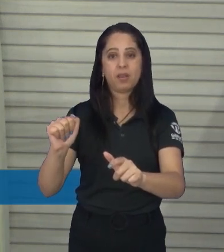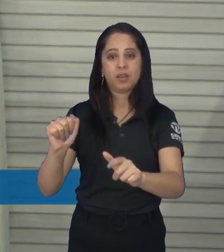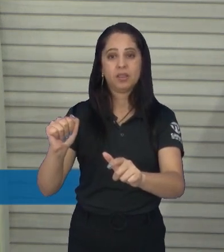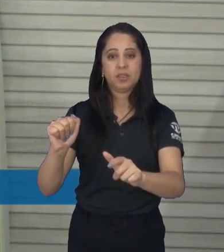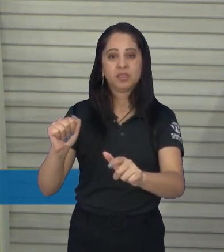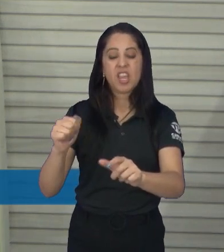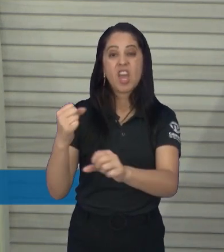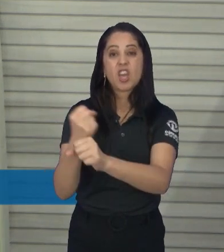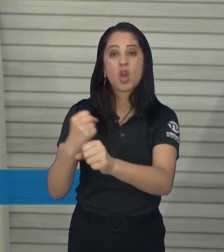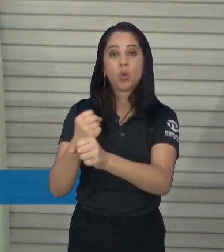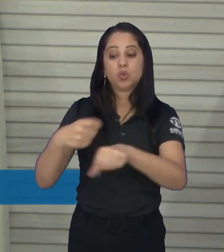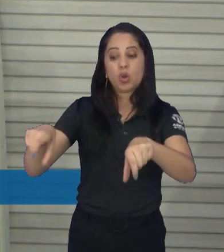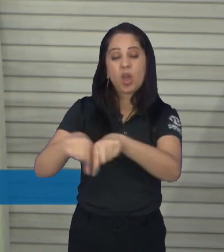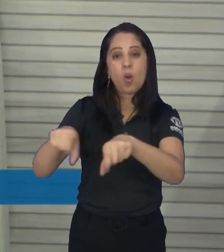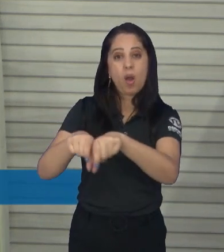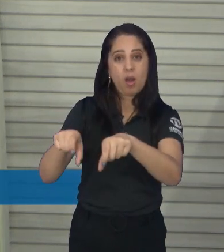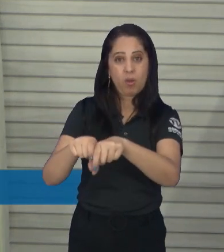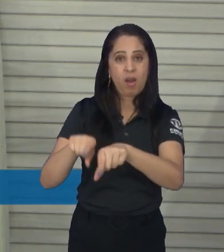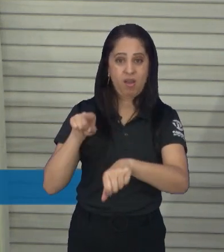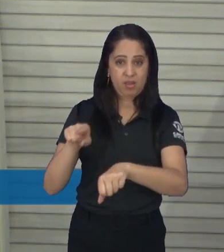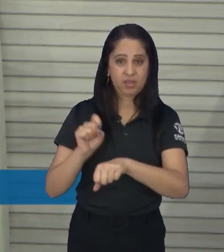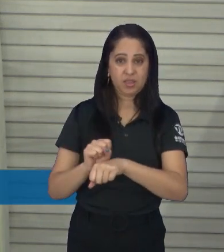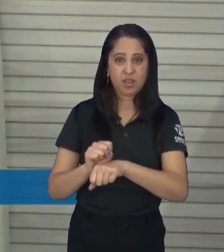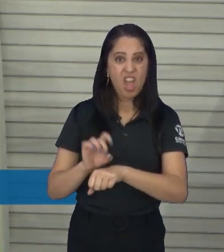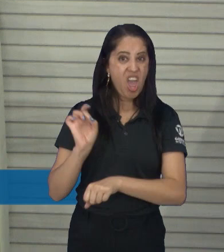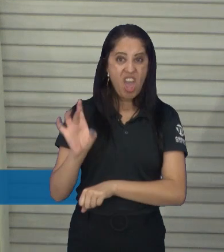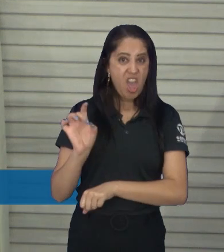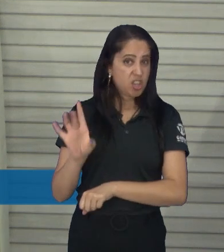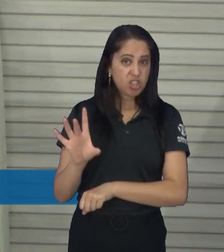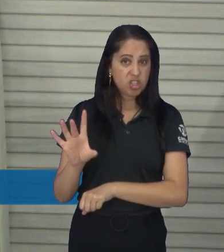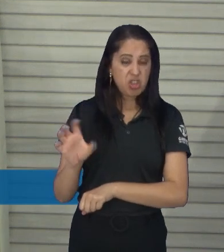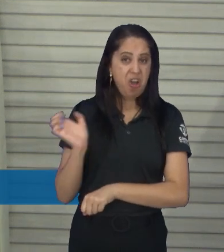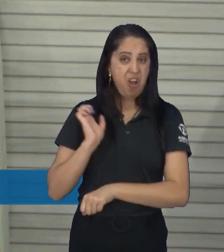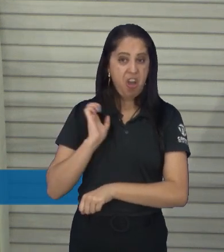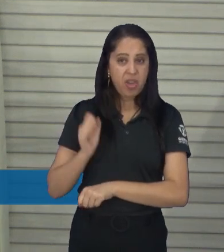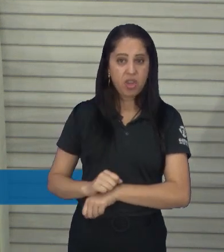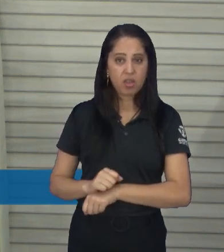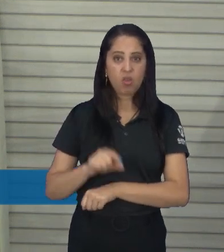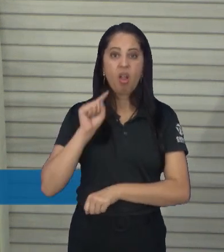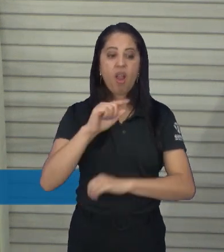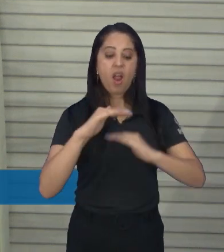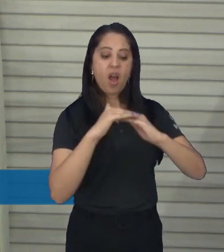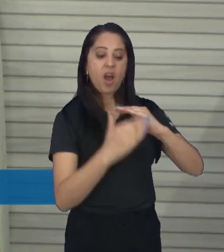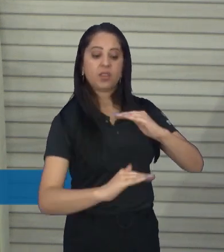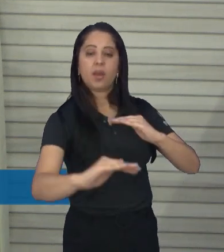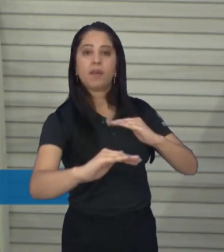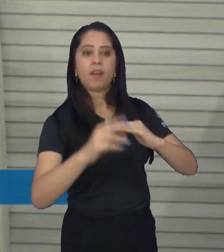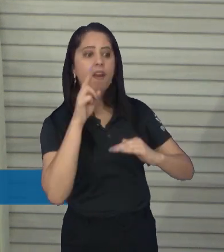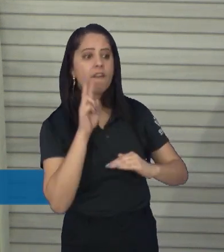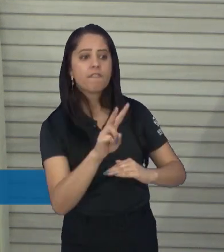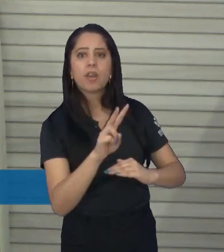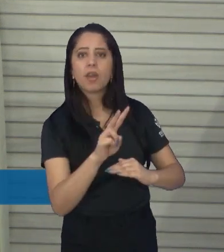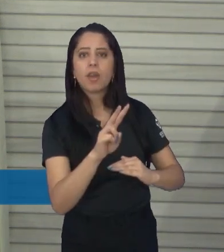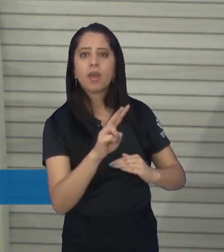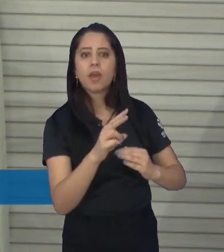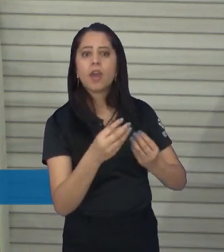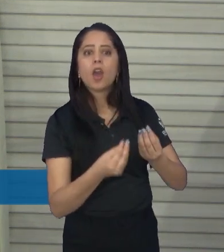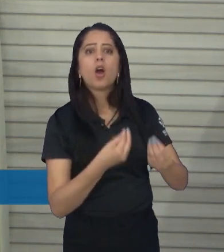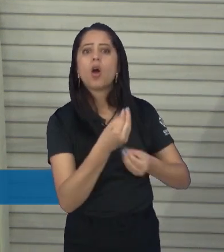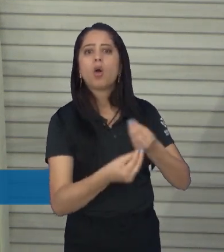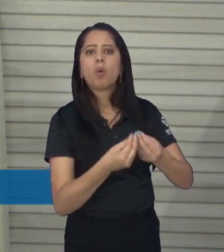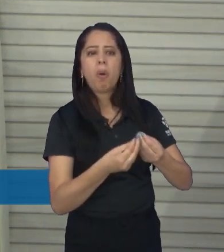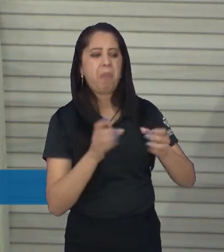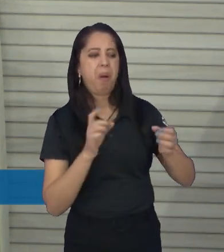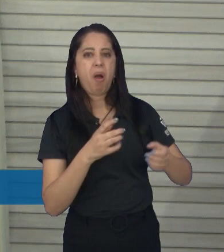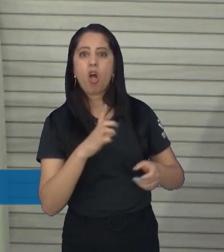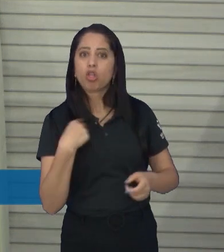construída uma quadra Aquela quadra essa Barrica vai lá no banhado vai acontecer dentro da quadra tá lá Deus